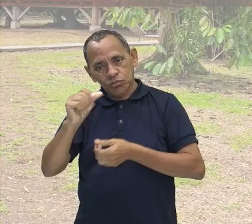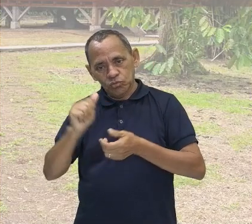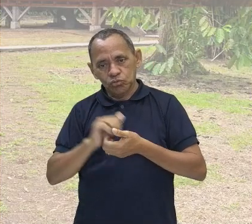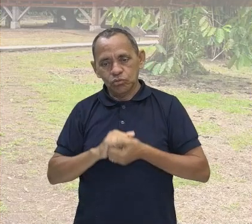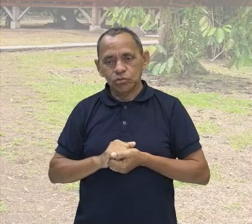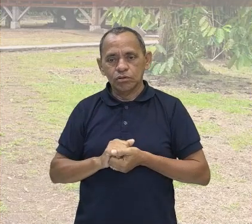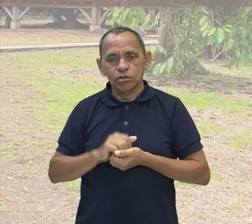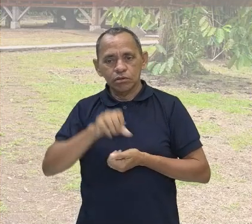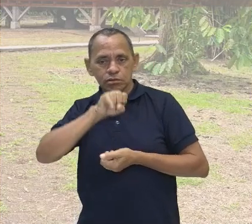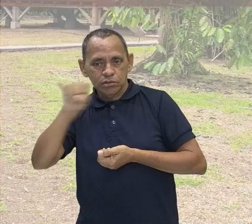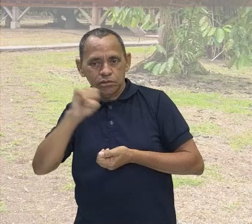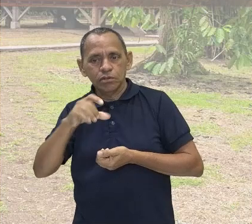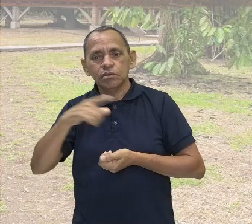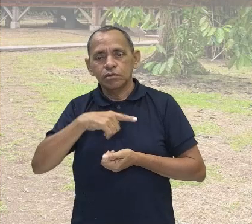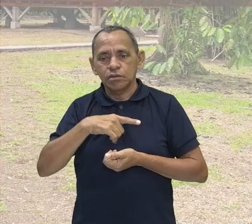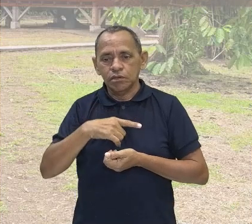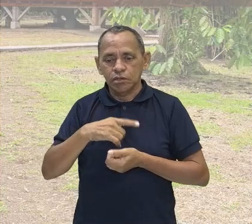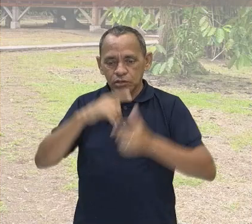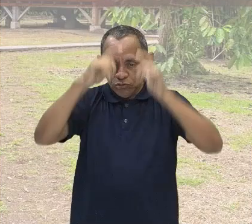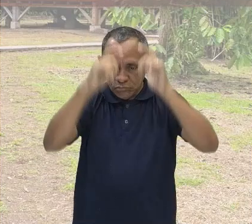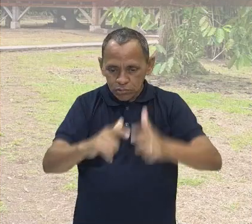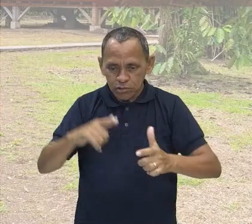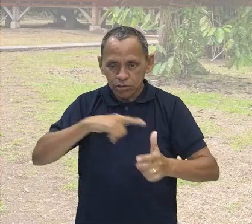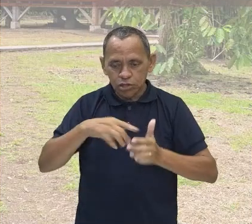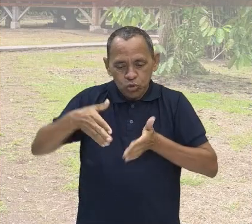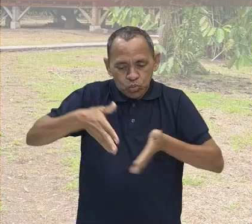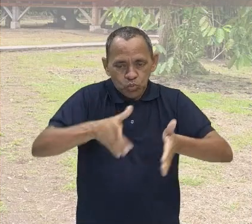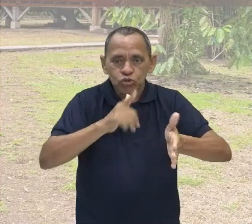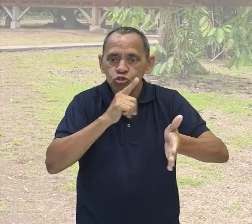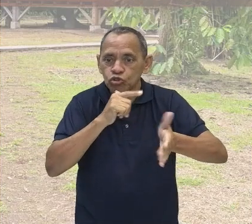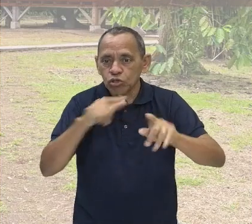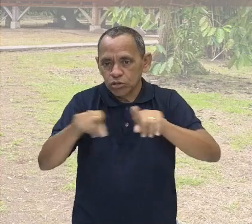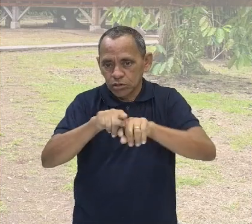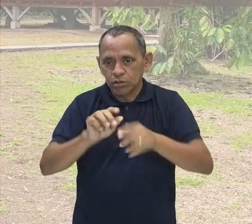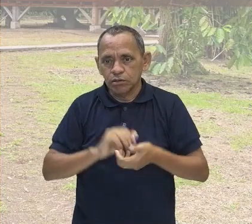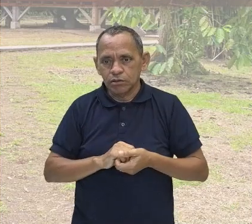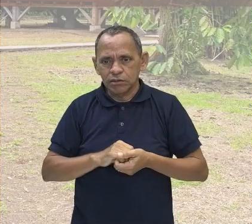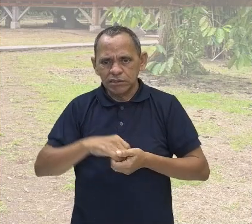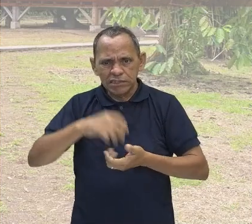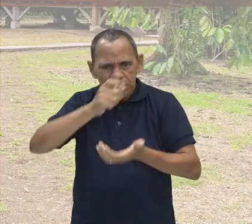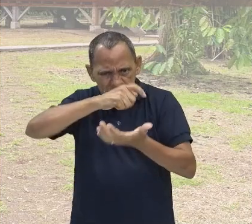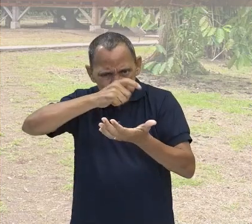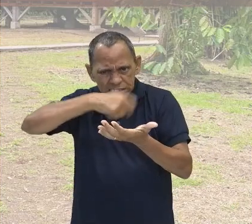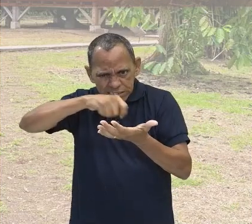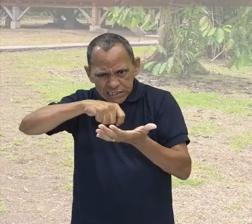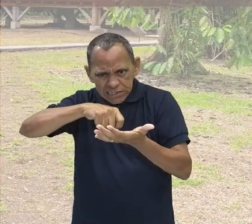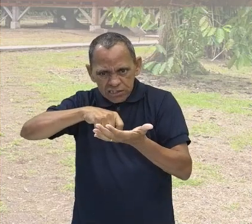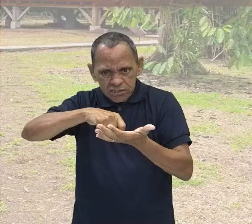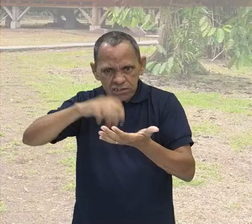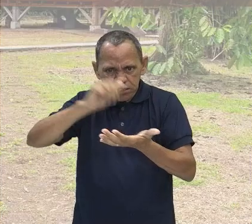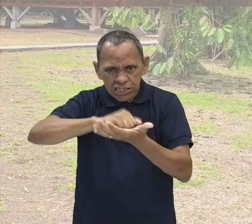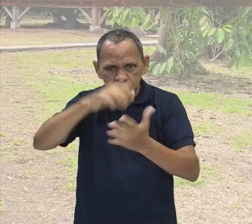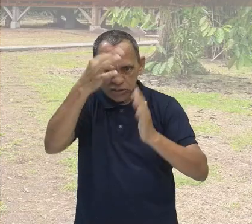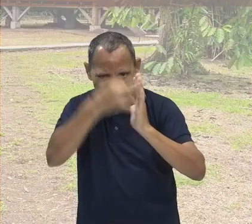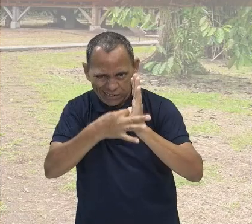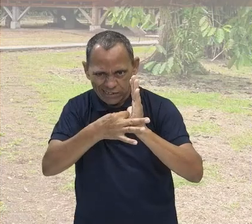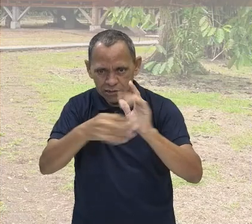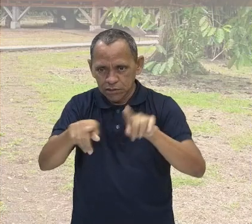em um lugar que tem um rio, não é verdade? Porque ela não pegaria um barco sem um rio. Está escrito que o barco está no rio? Não, mas eu sei que provavelmente